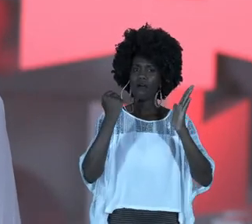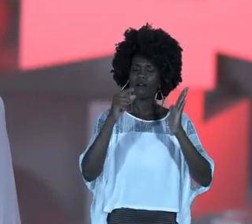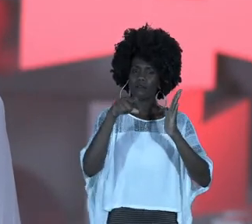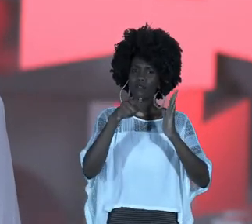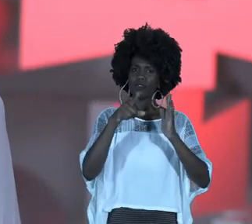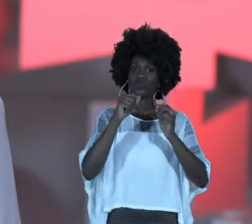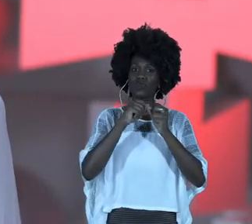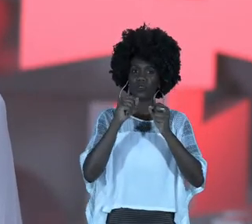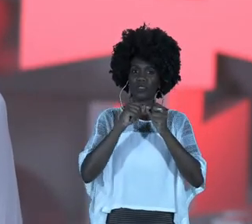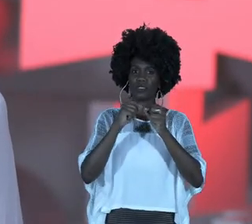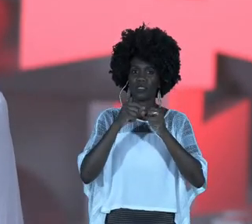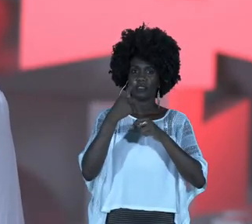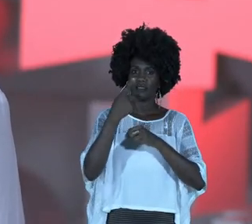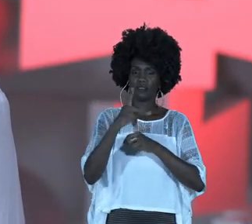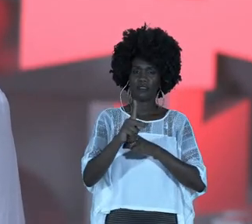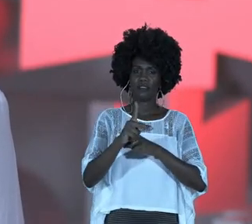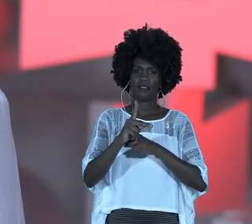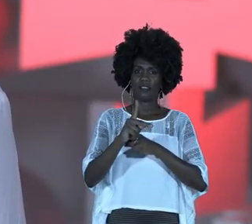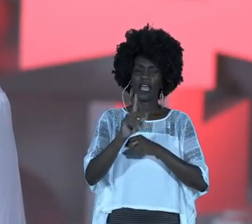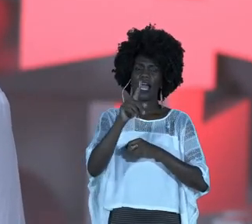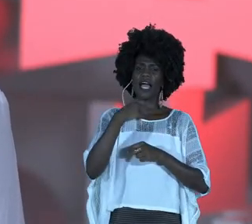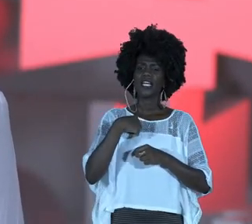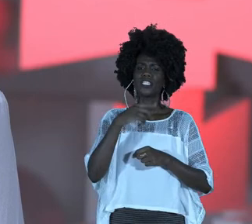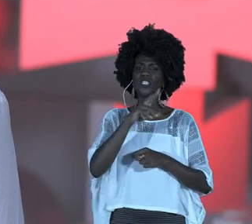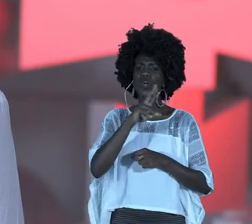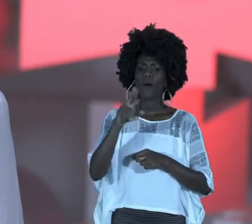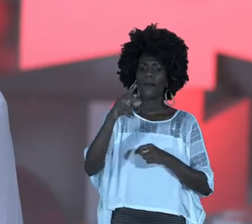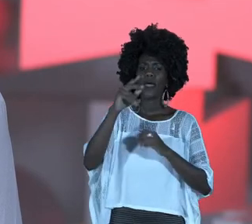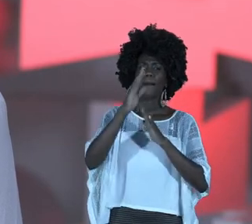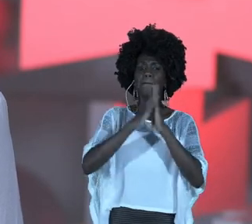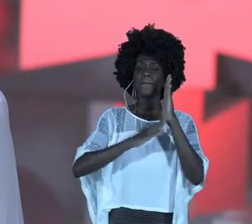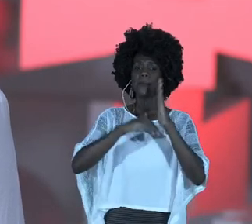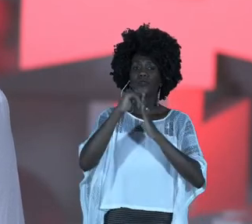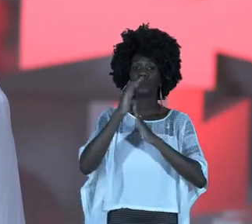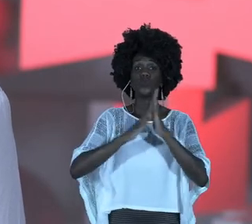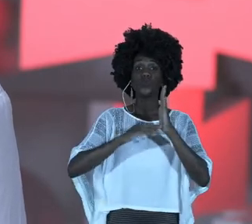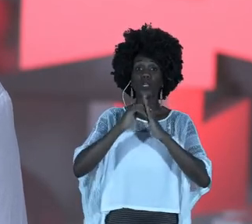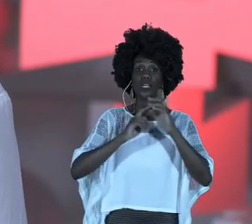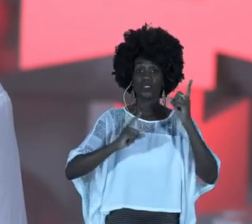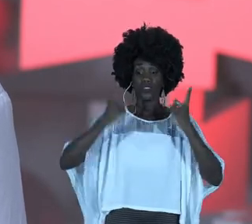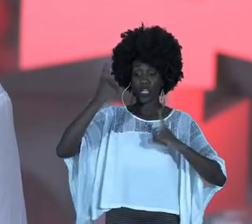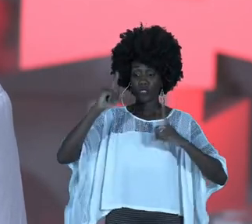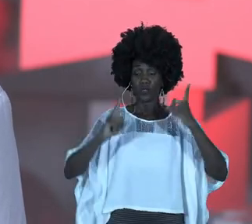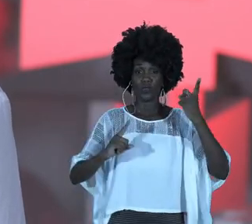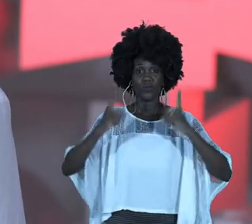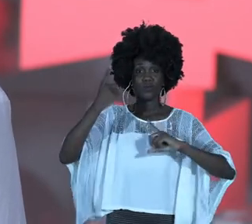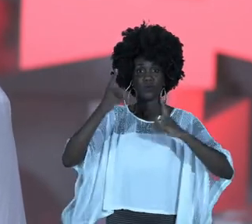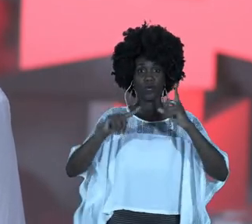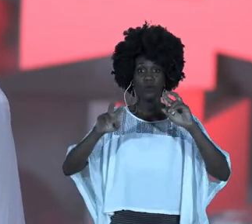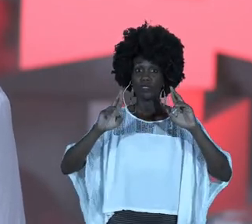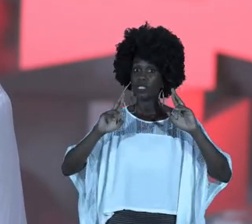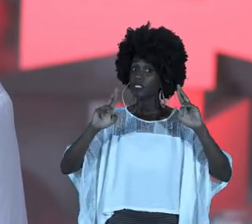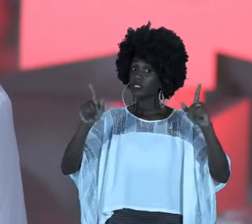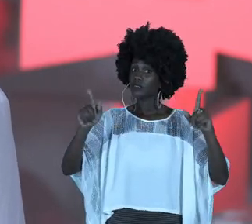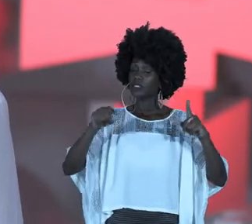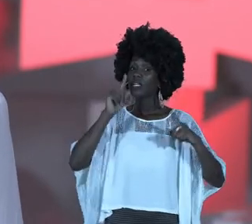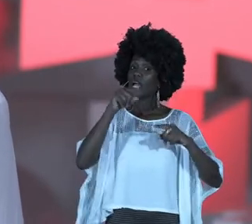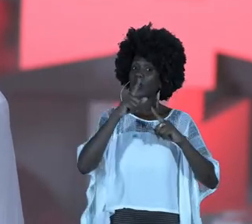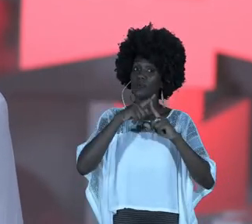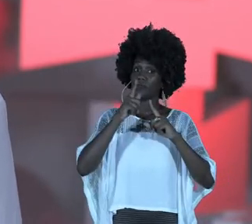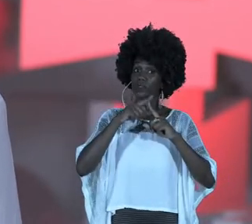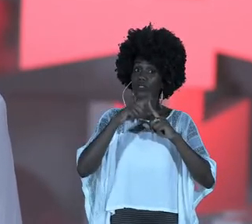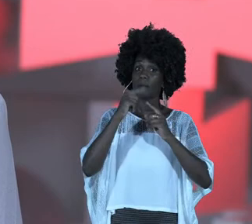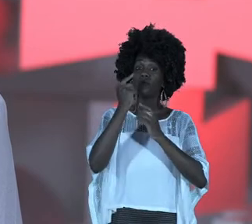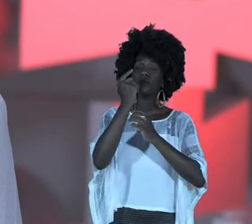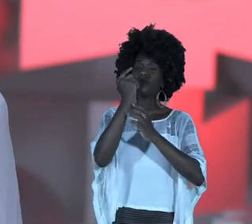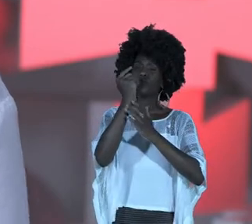do seu fazer. A gente chama de pintura gestual. E é diferente também. É um tipo de